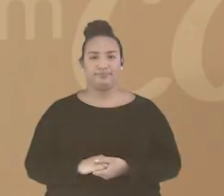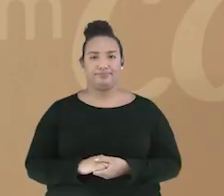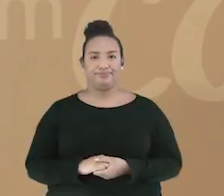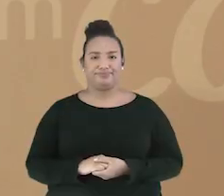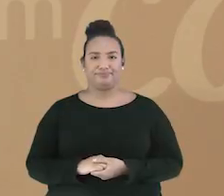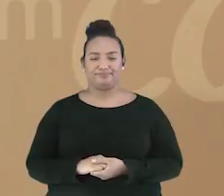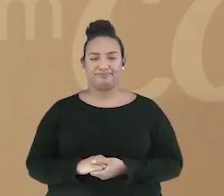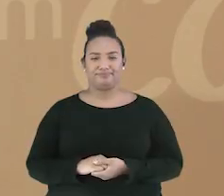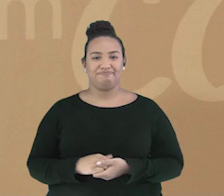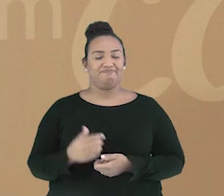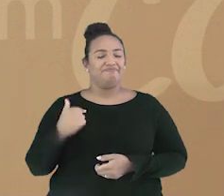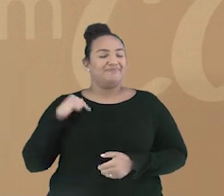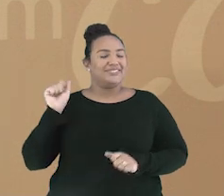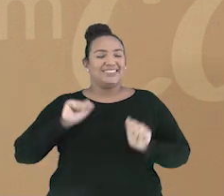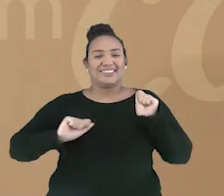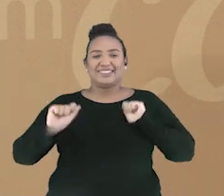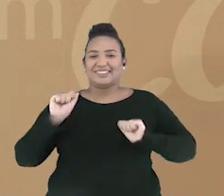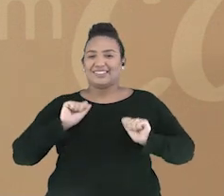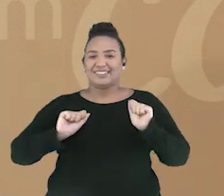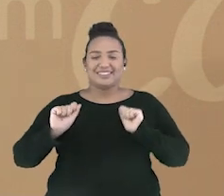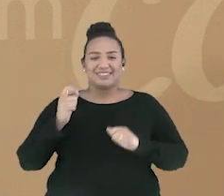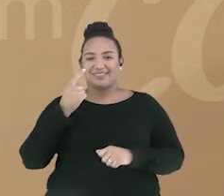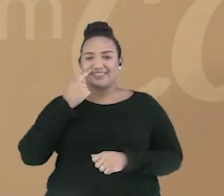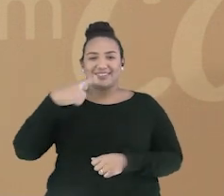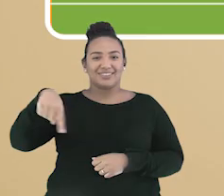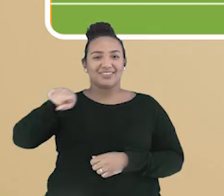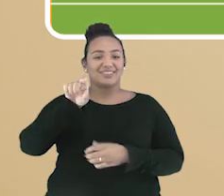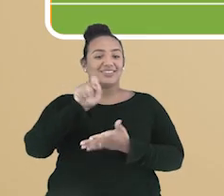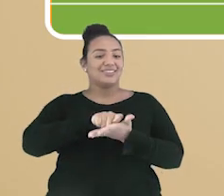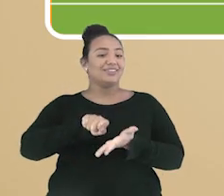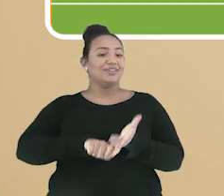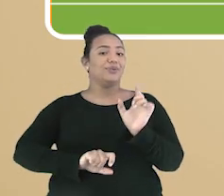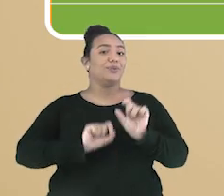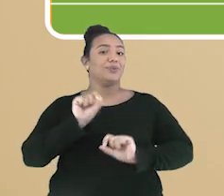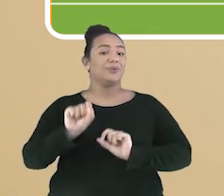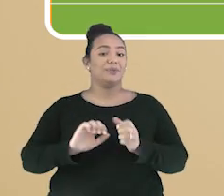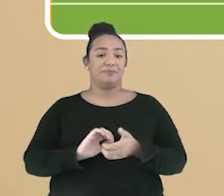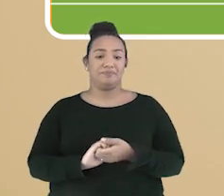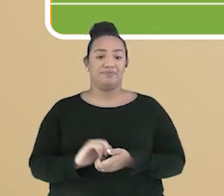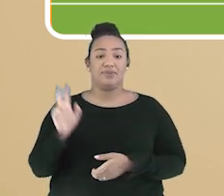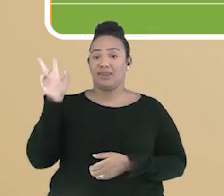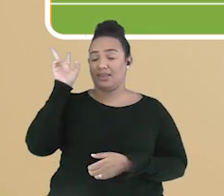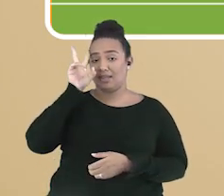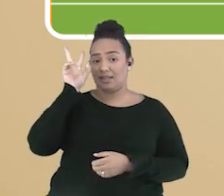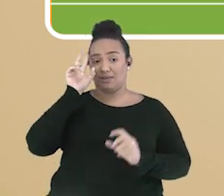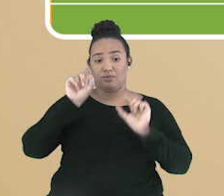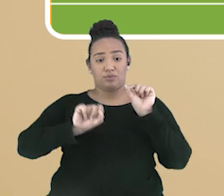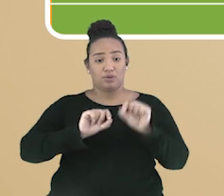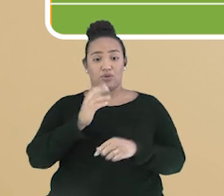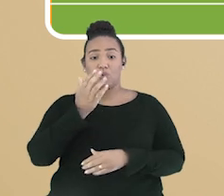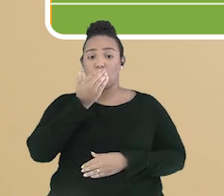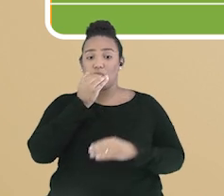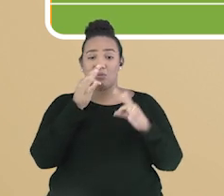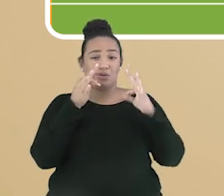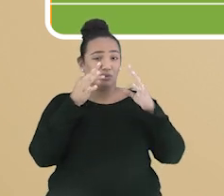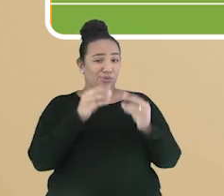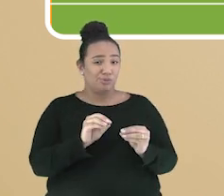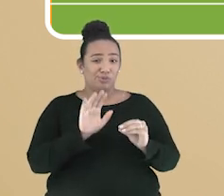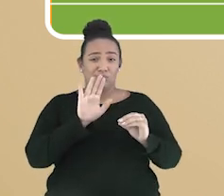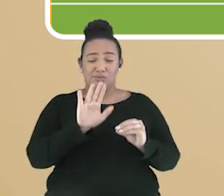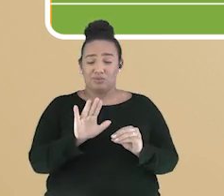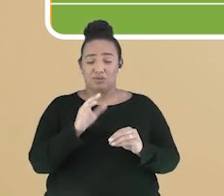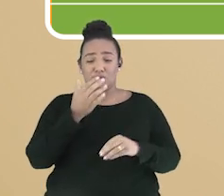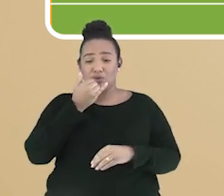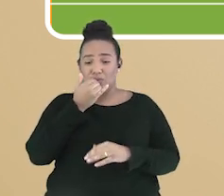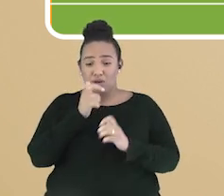Eu estou ansiosa para ver o que vocês vão escrever, hein? Lembre-se sempre, comer de tudo e de forma exagerada não traz